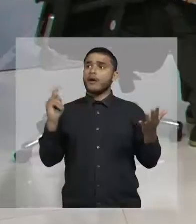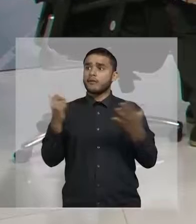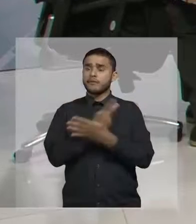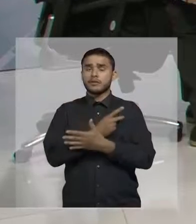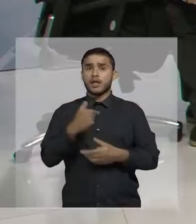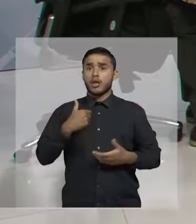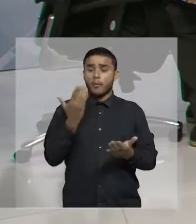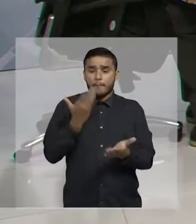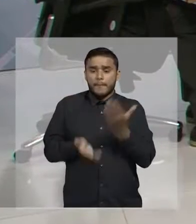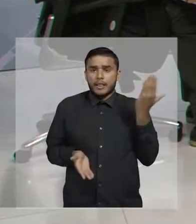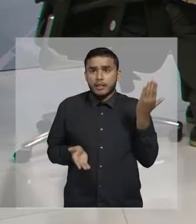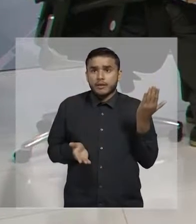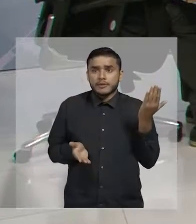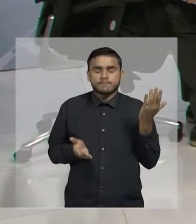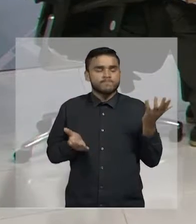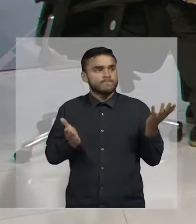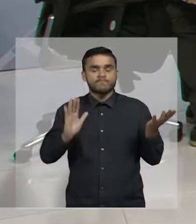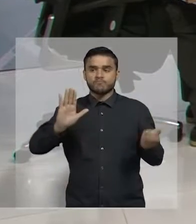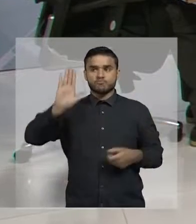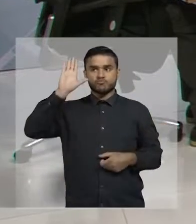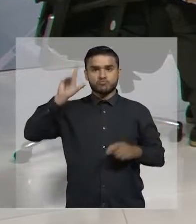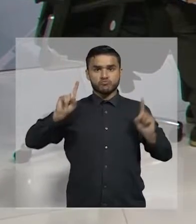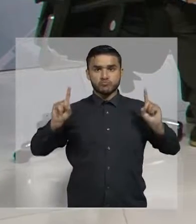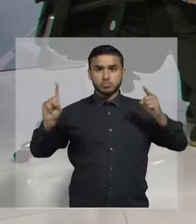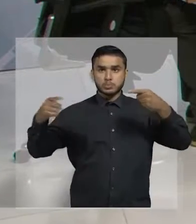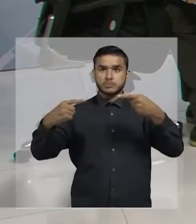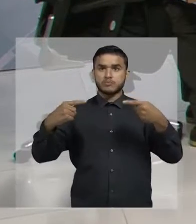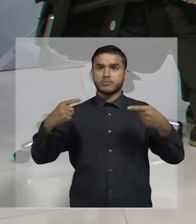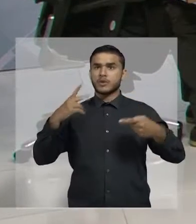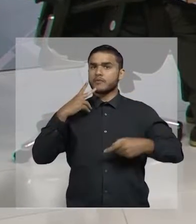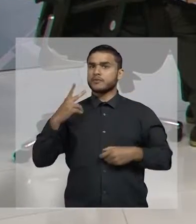quis testar agora. Né? Não, mas ele mesmo declarou